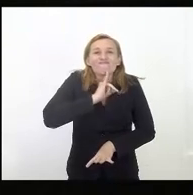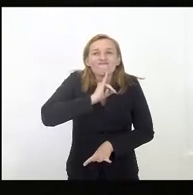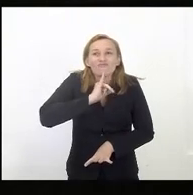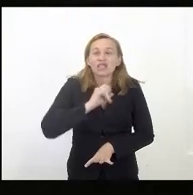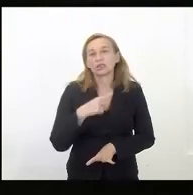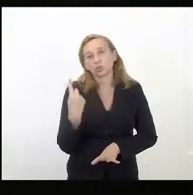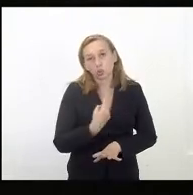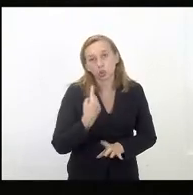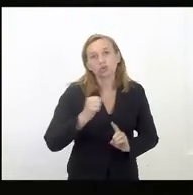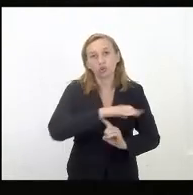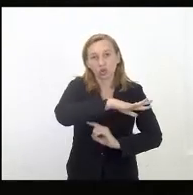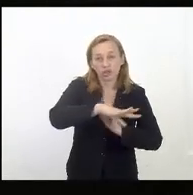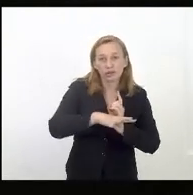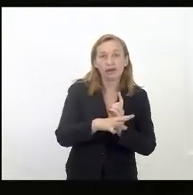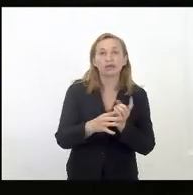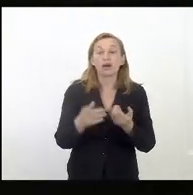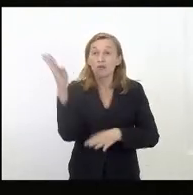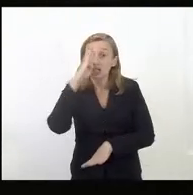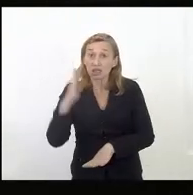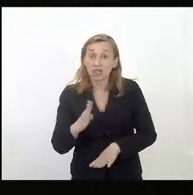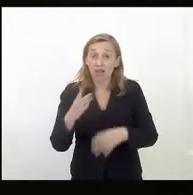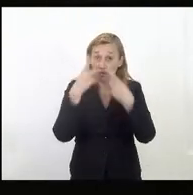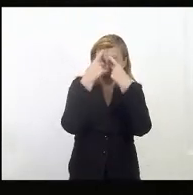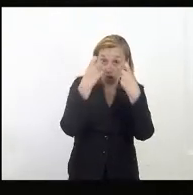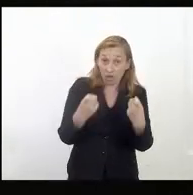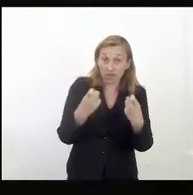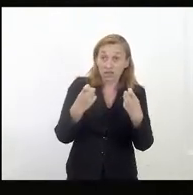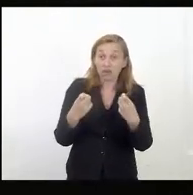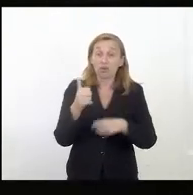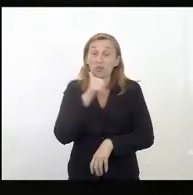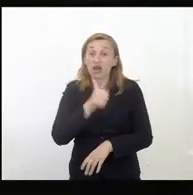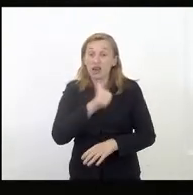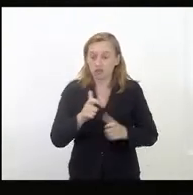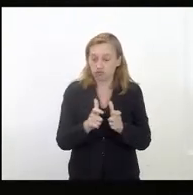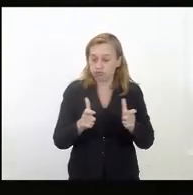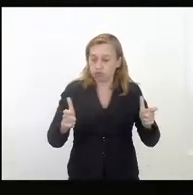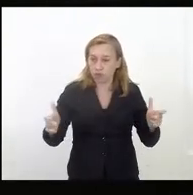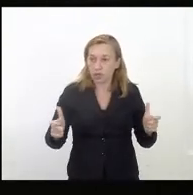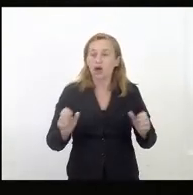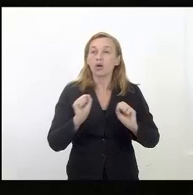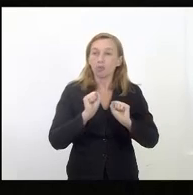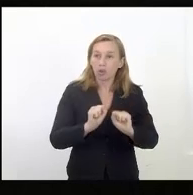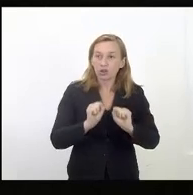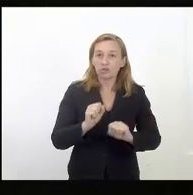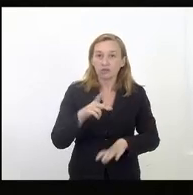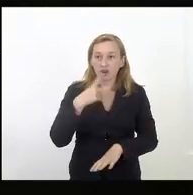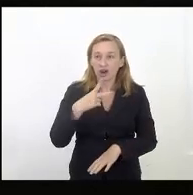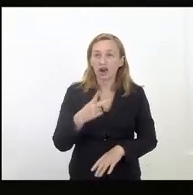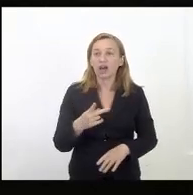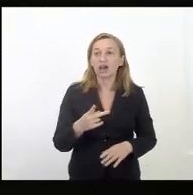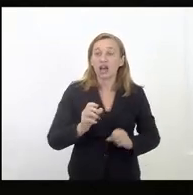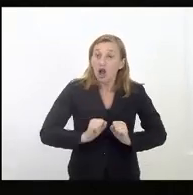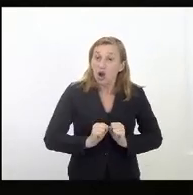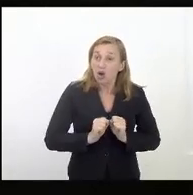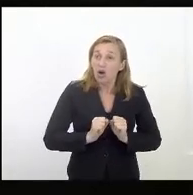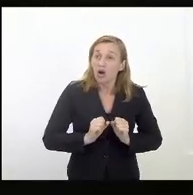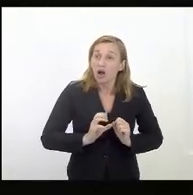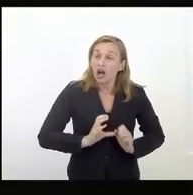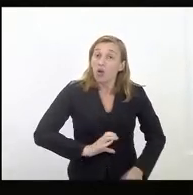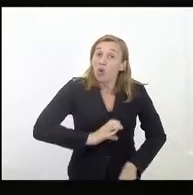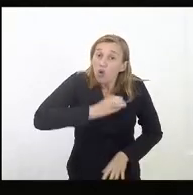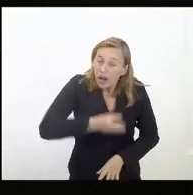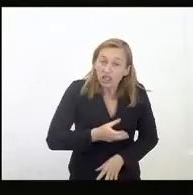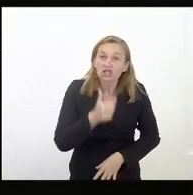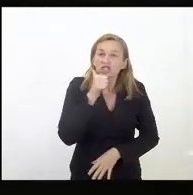a nossa sociedade brasileira a violência contra a mulher vem crescendo mas a gente também pode atribuir isso a coragem que as